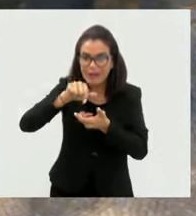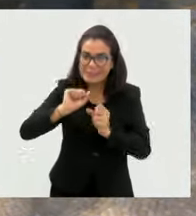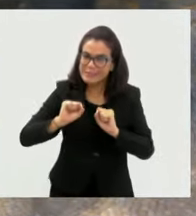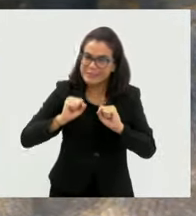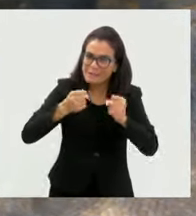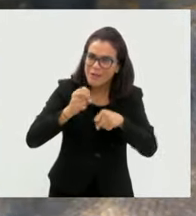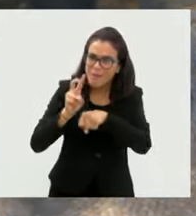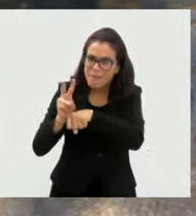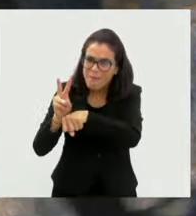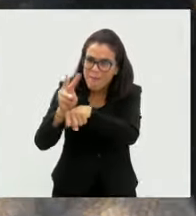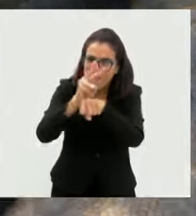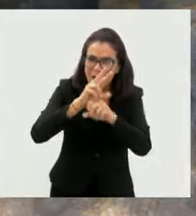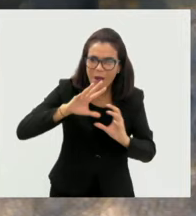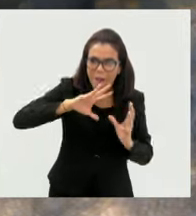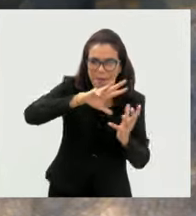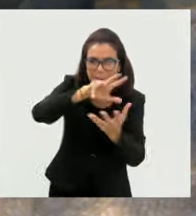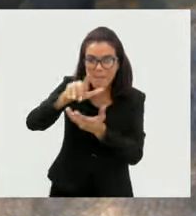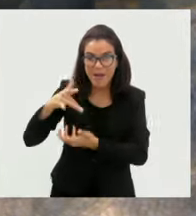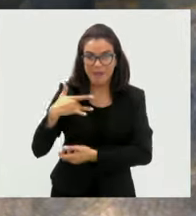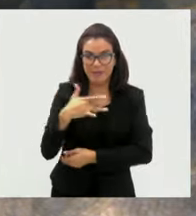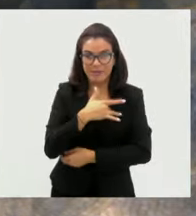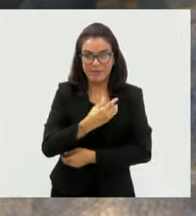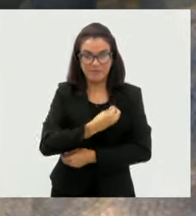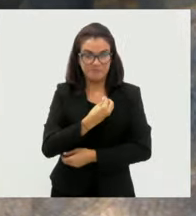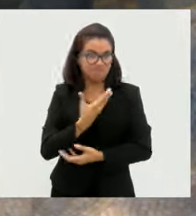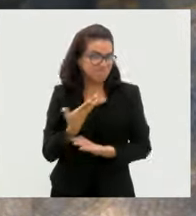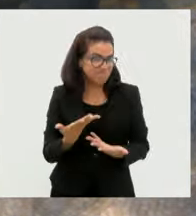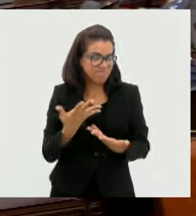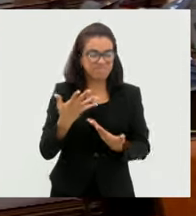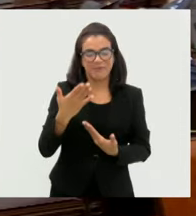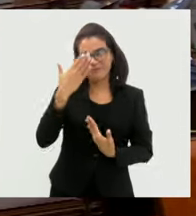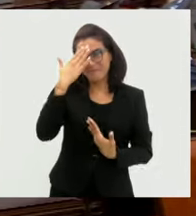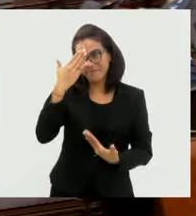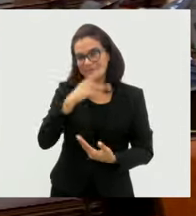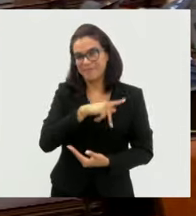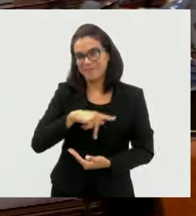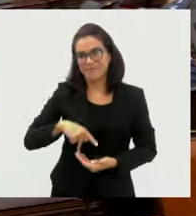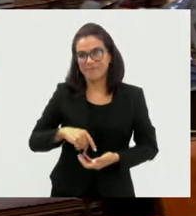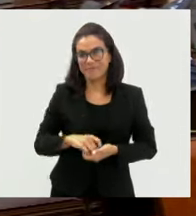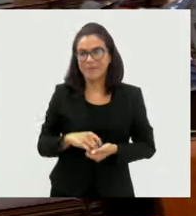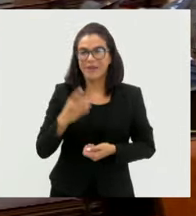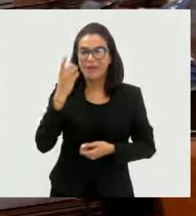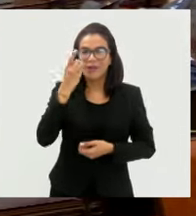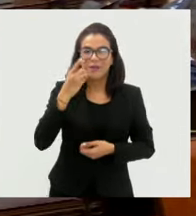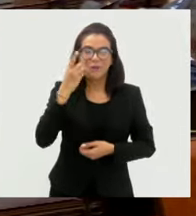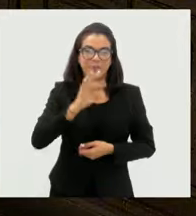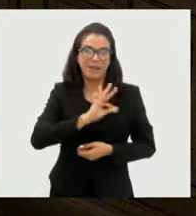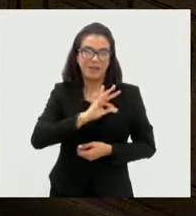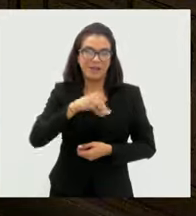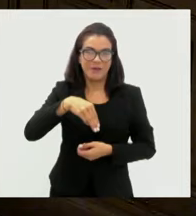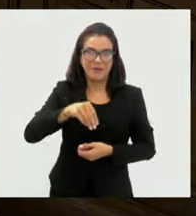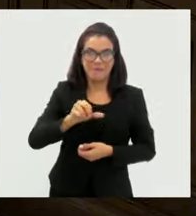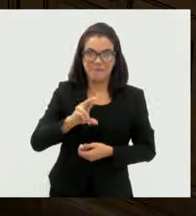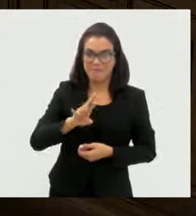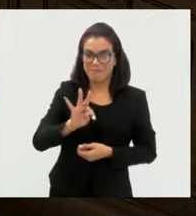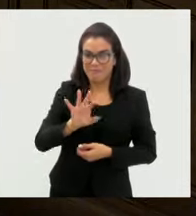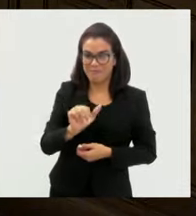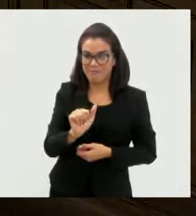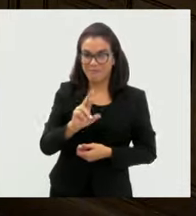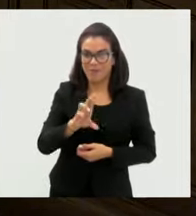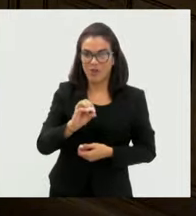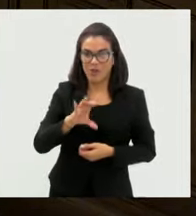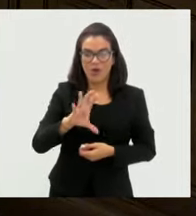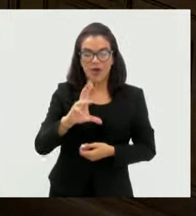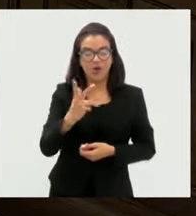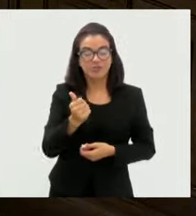as pessoas, a saúde e a vida. Obrigado, presidente. Deputada Marta Rocha, por favor. Presidente, em primeiro lugar, elogiar